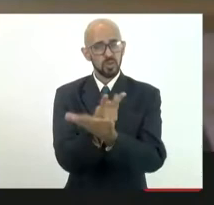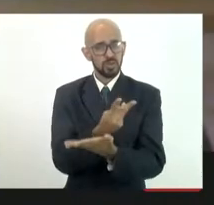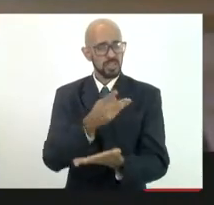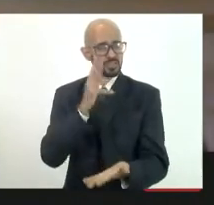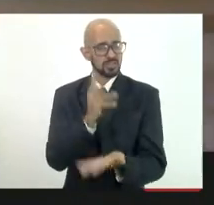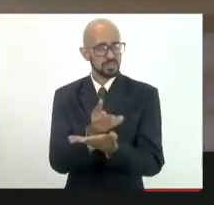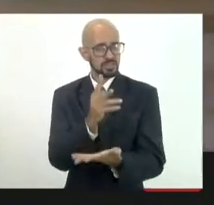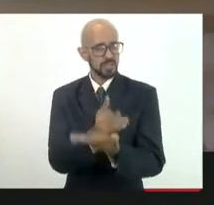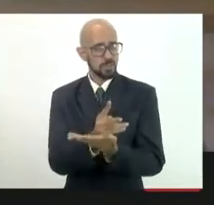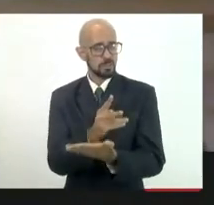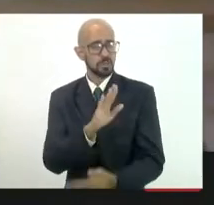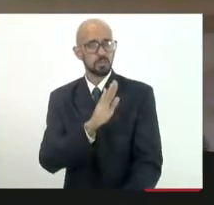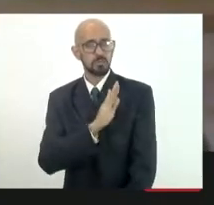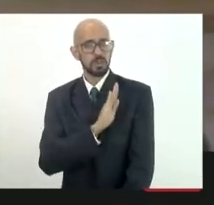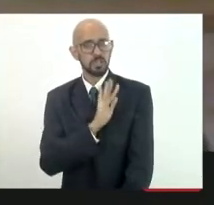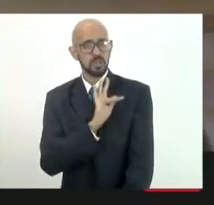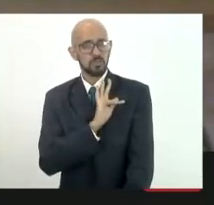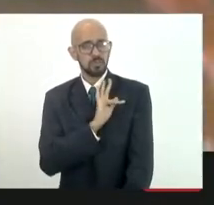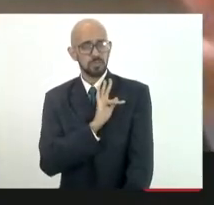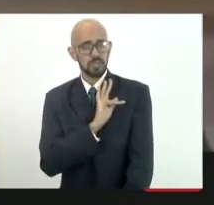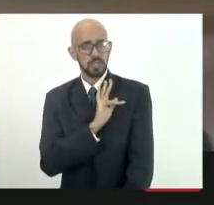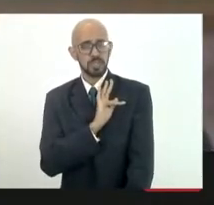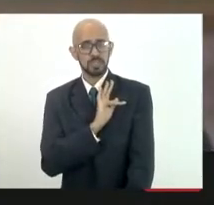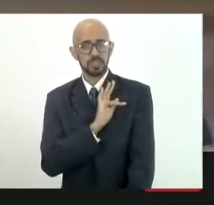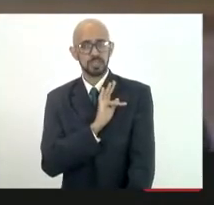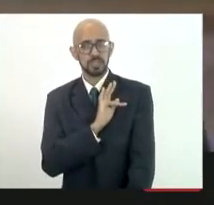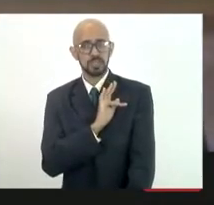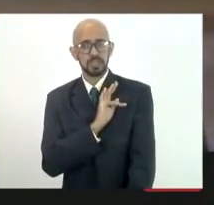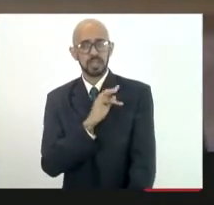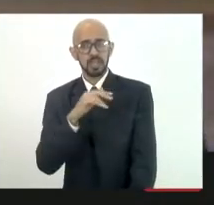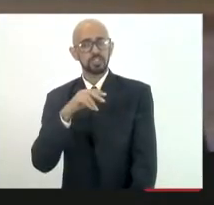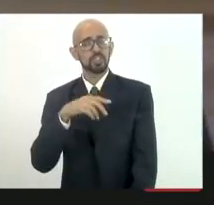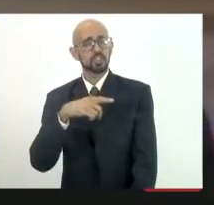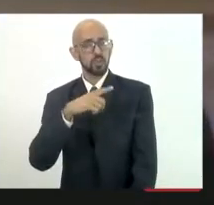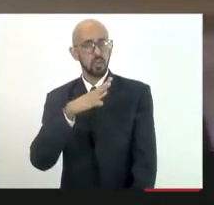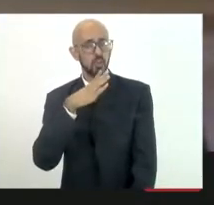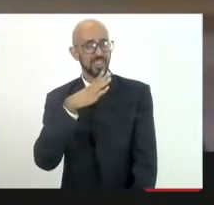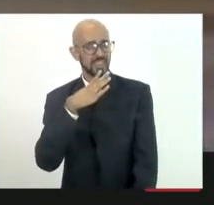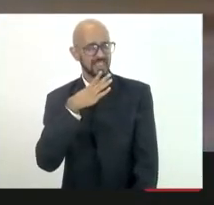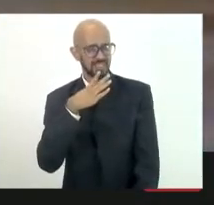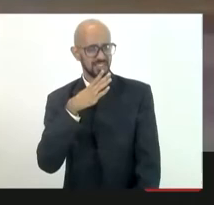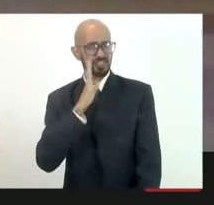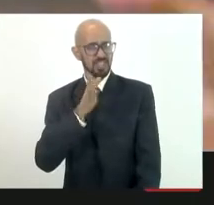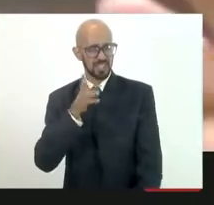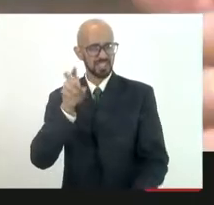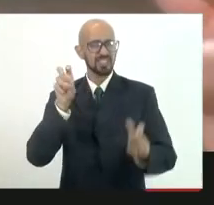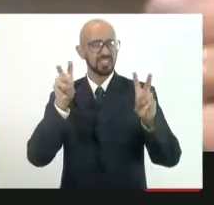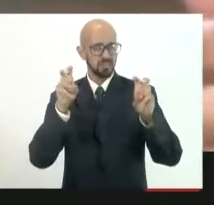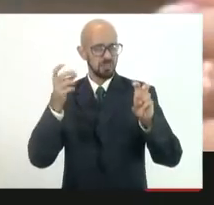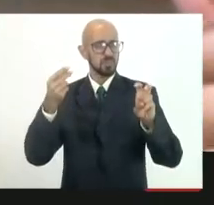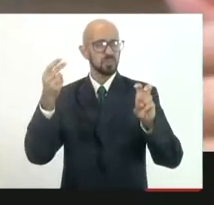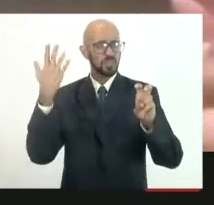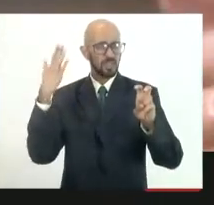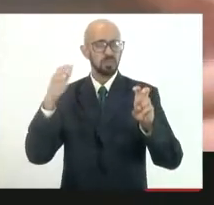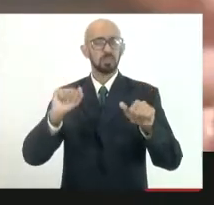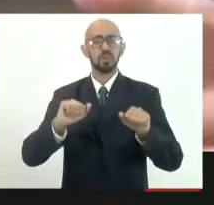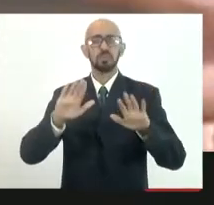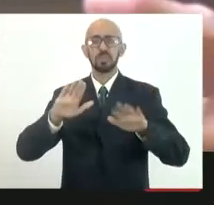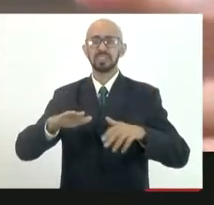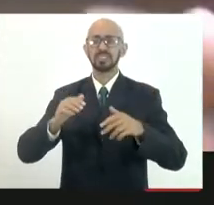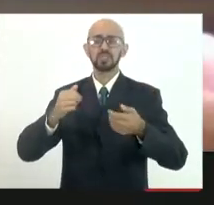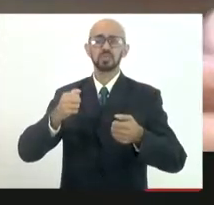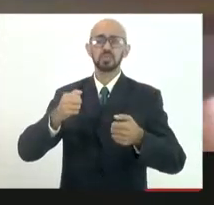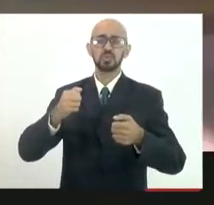Baixada Fluminense me deparei muito com esse debate, o que inviabiliza qualquer tipo de tentativa de